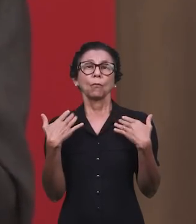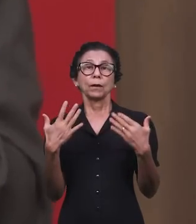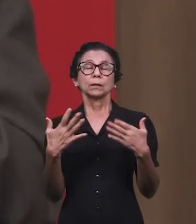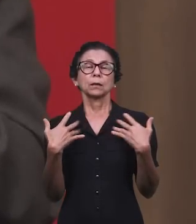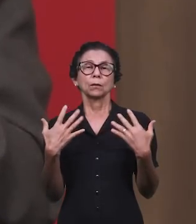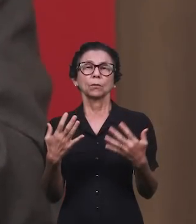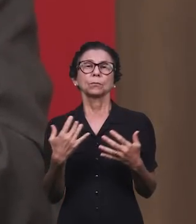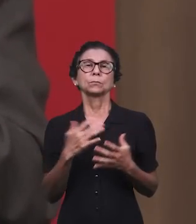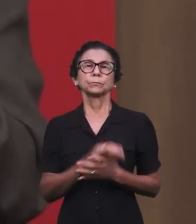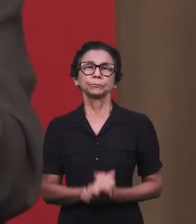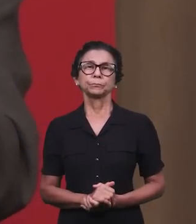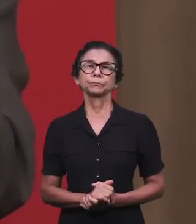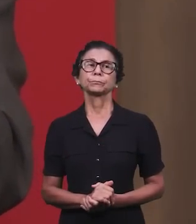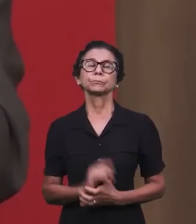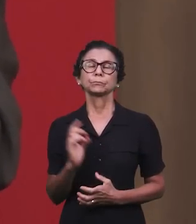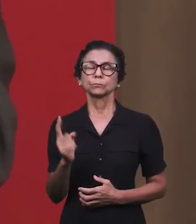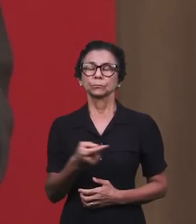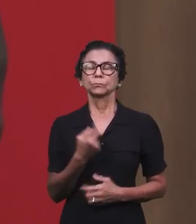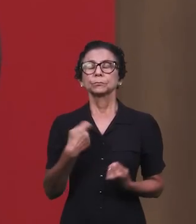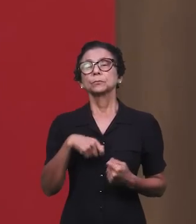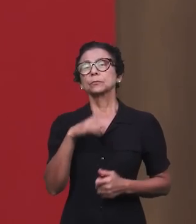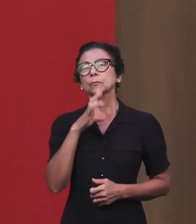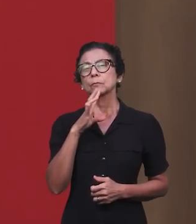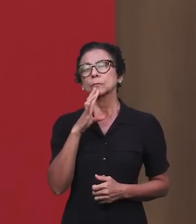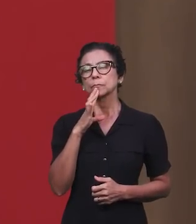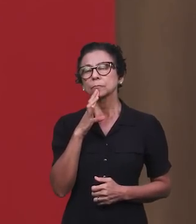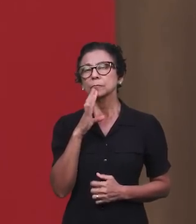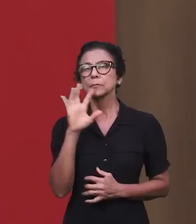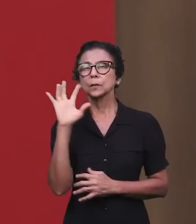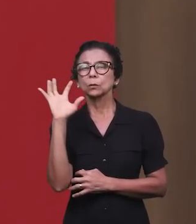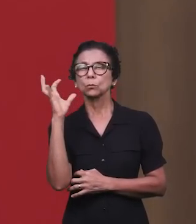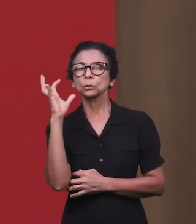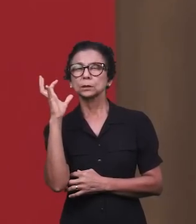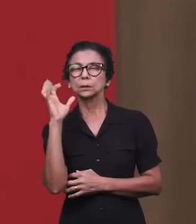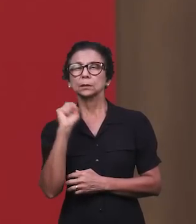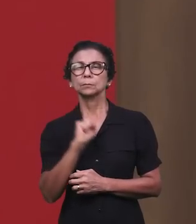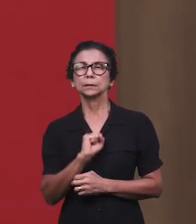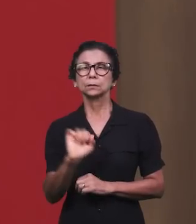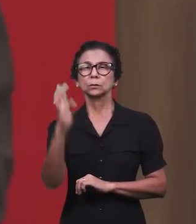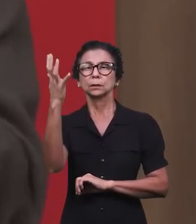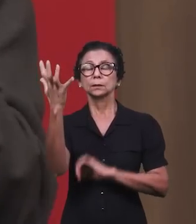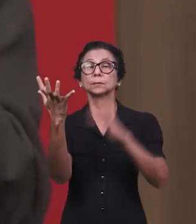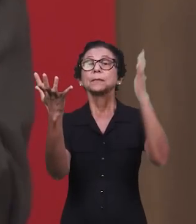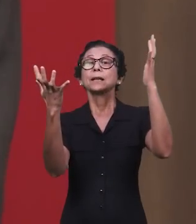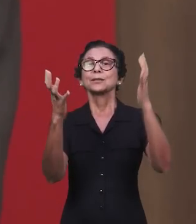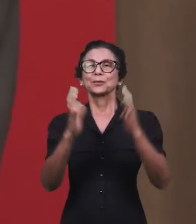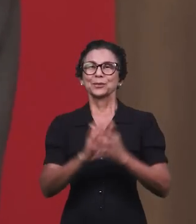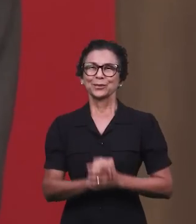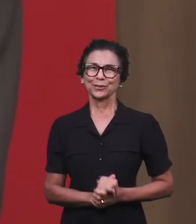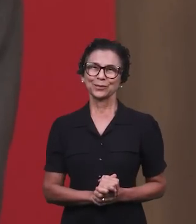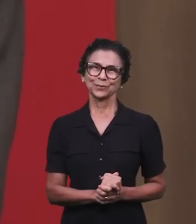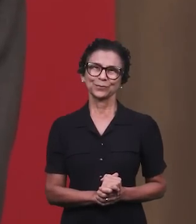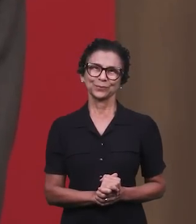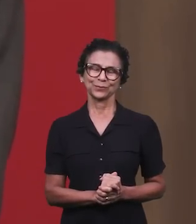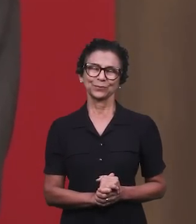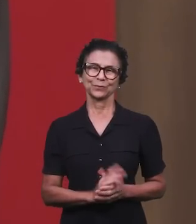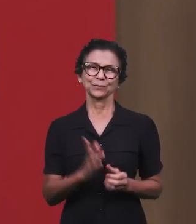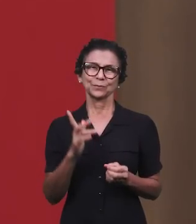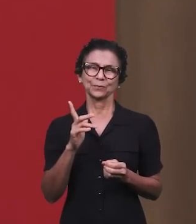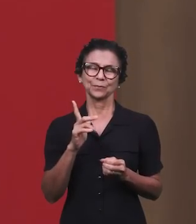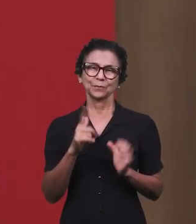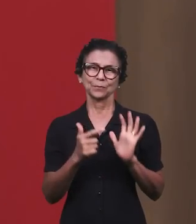tempo e que esse é o momento que se aproxima a sua vinda. É um grande sinal da volta de